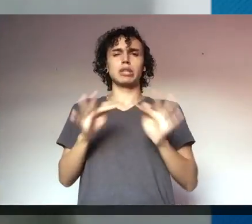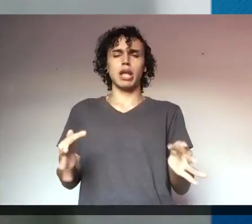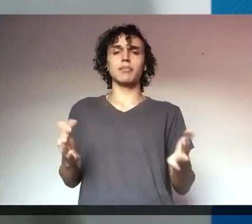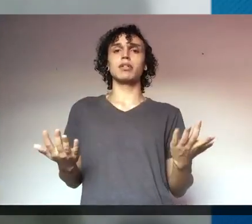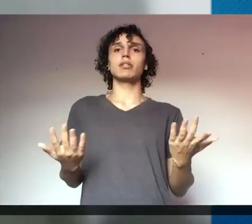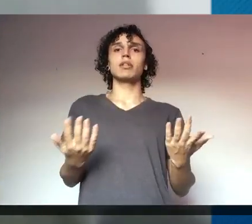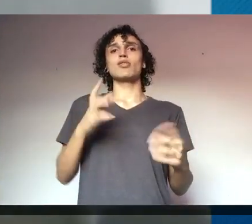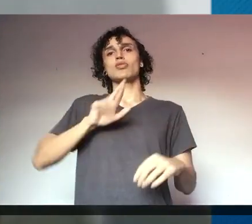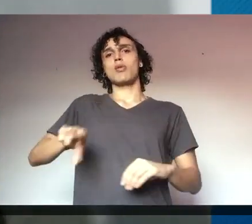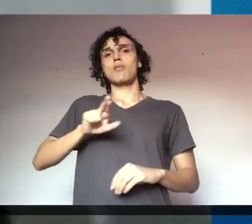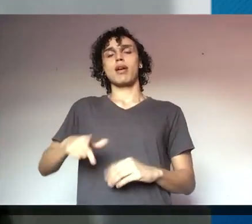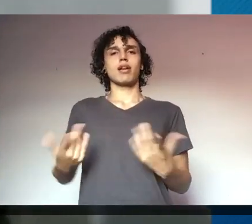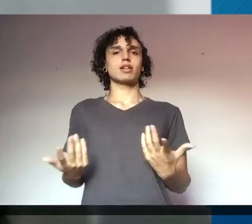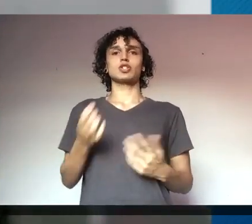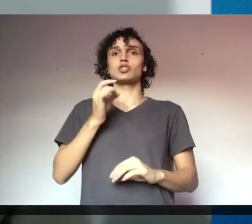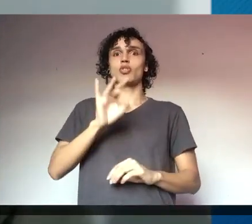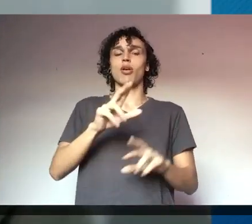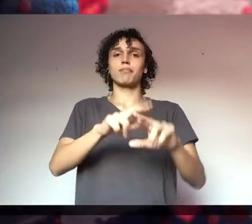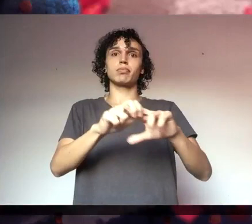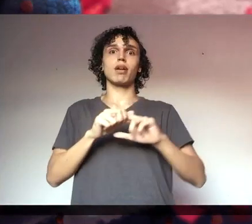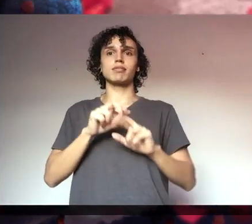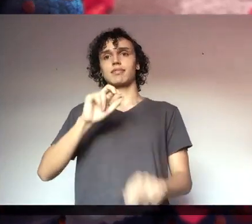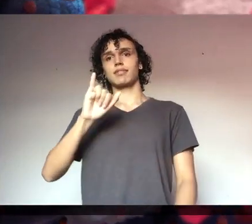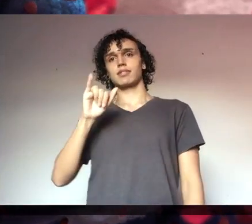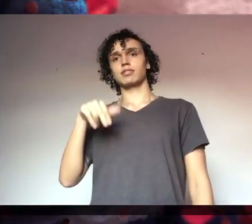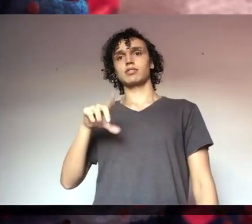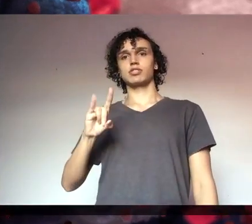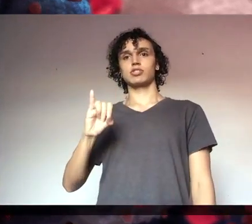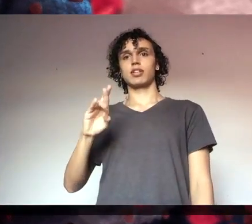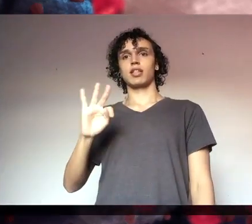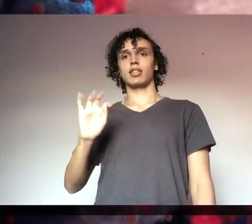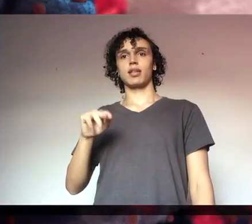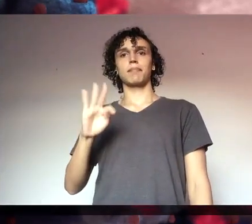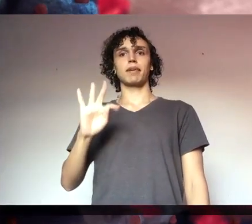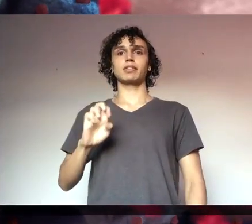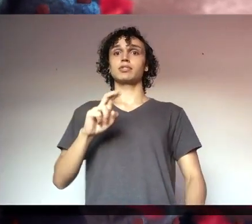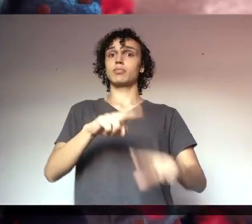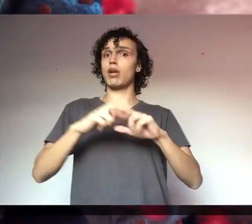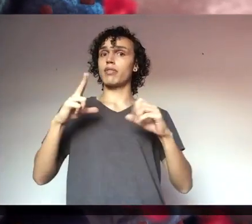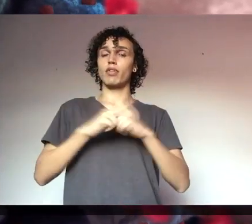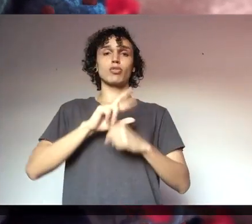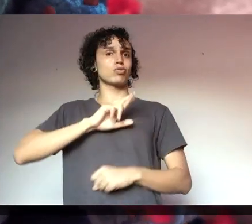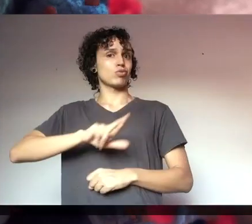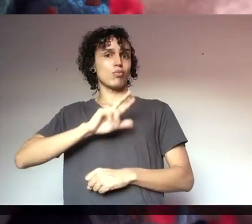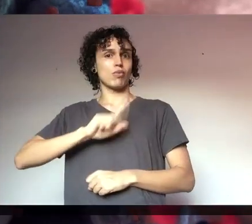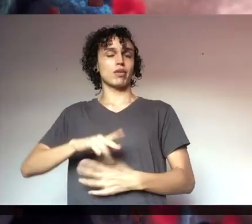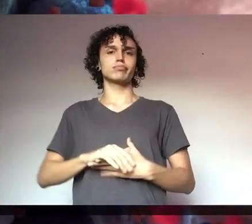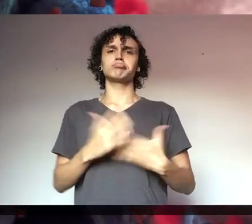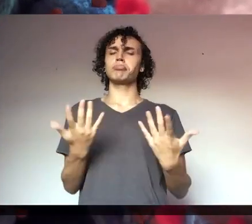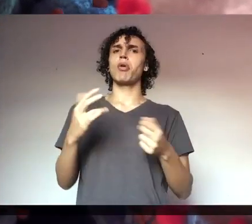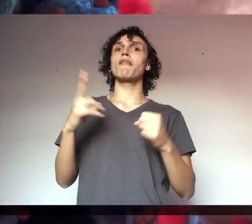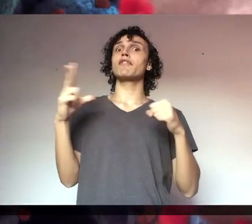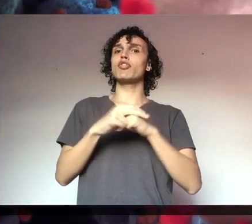pacientes leves, elas não são simplesmente causadas indiretamente pelo vírus, mas o